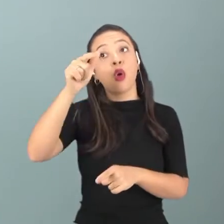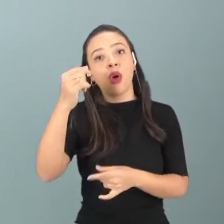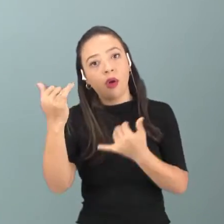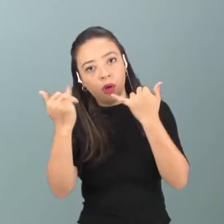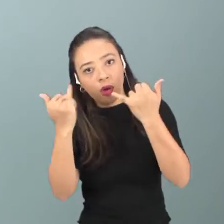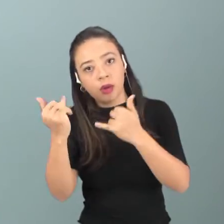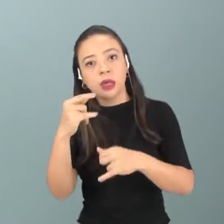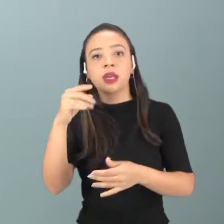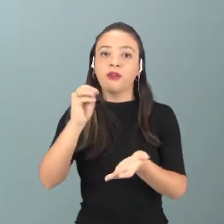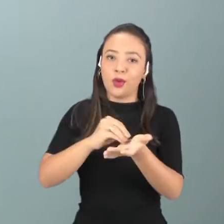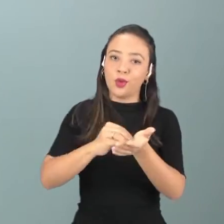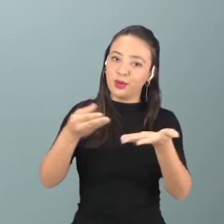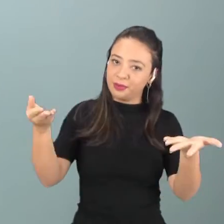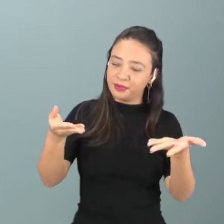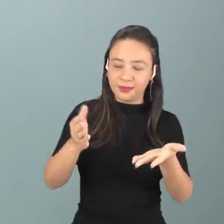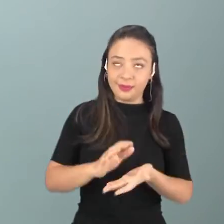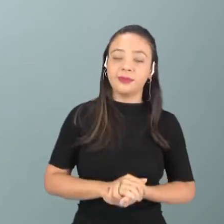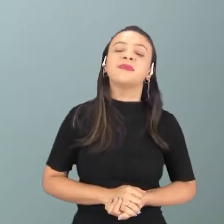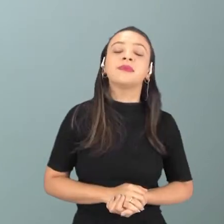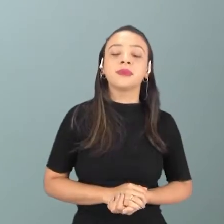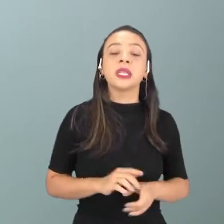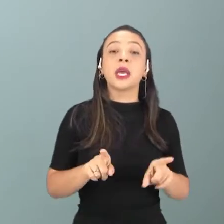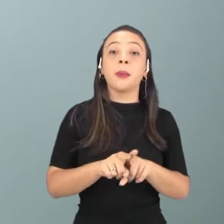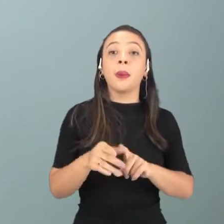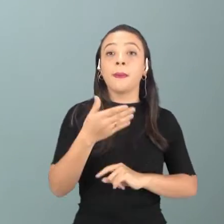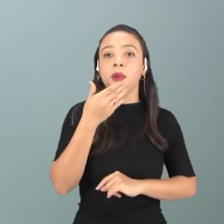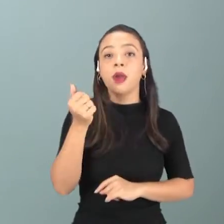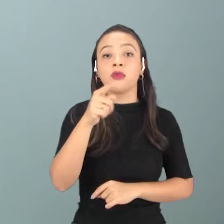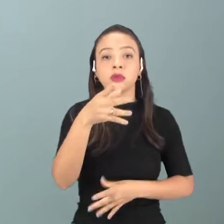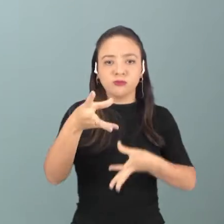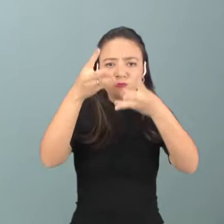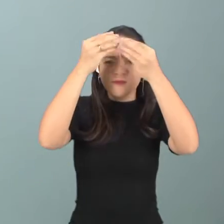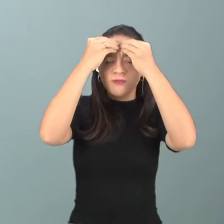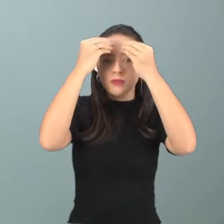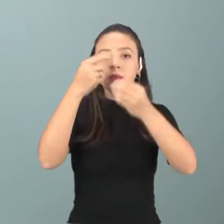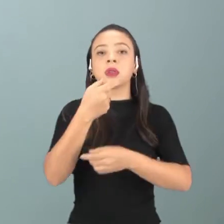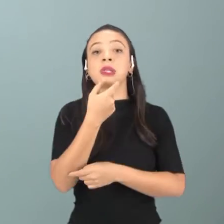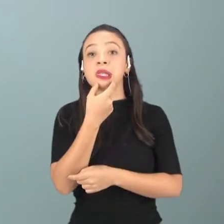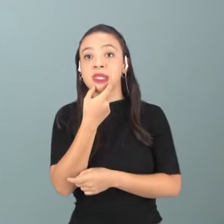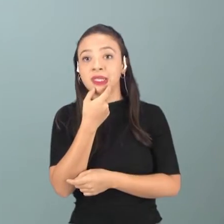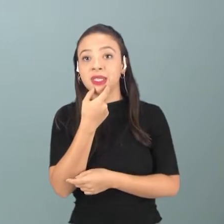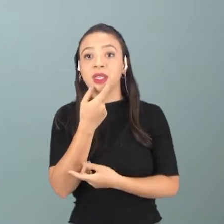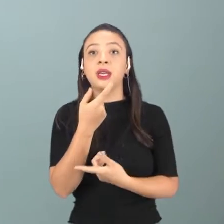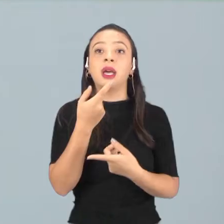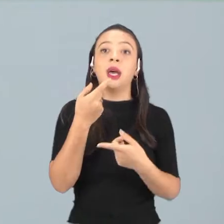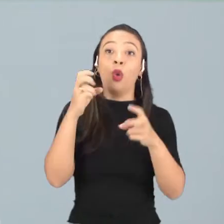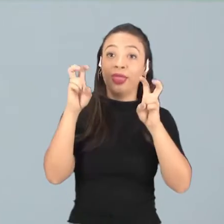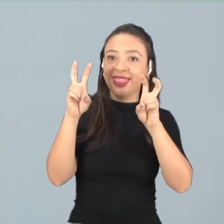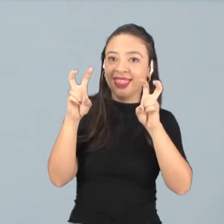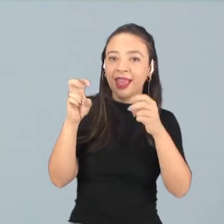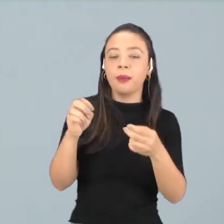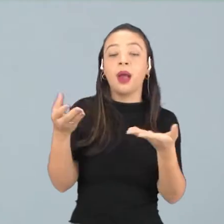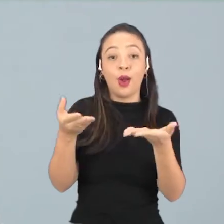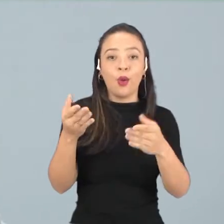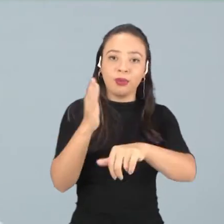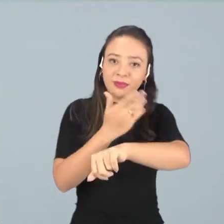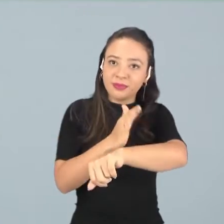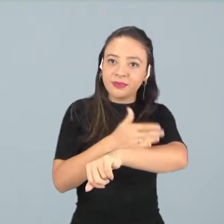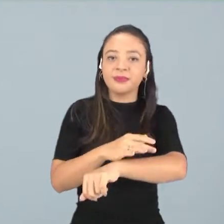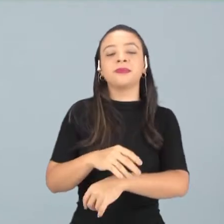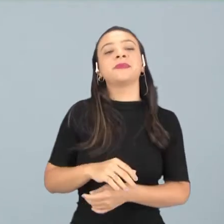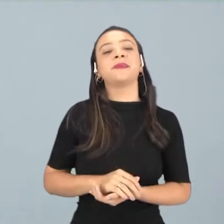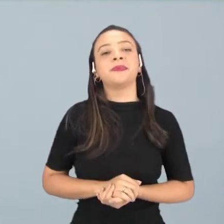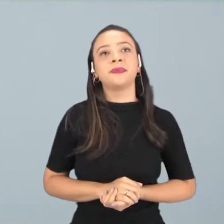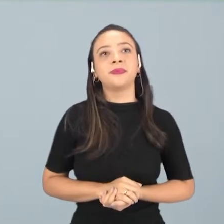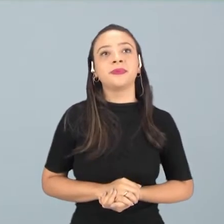certo? Para consolidar esse assunto, vamos fazer um exercise para ver se vocês realmente estão aí por dentro. Então vamos